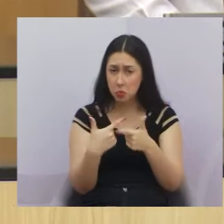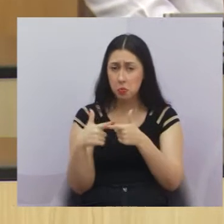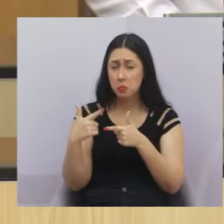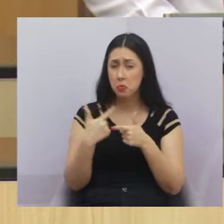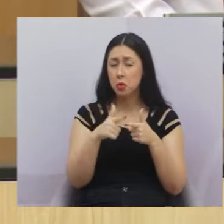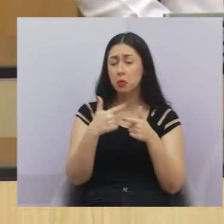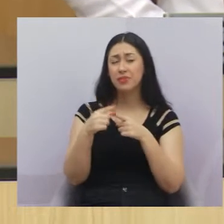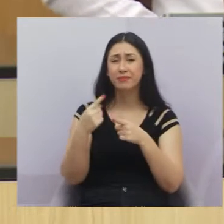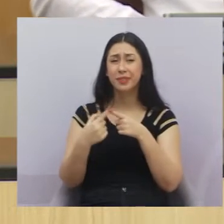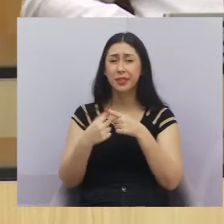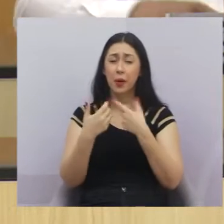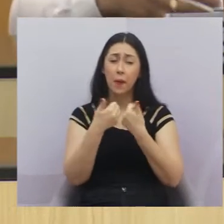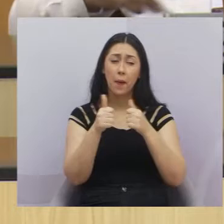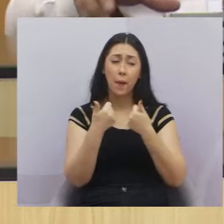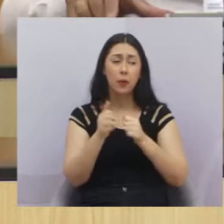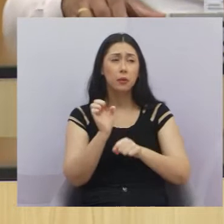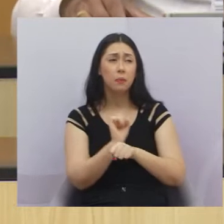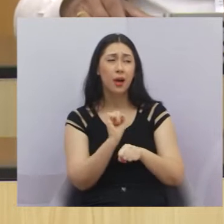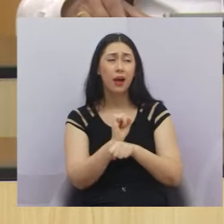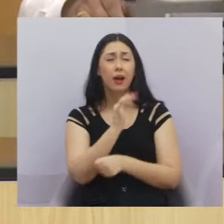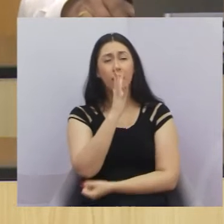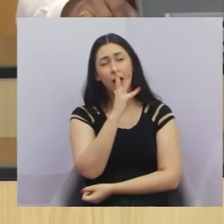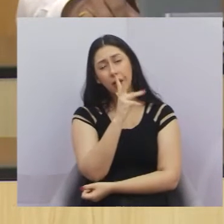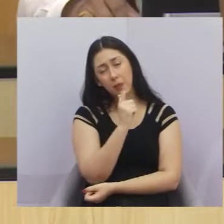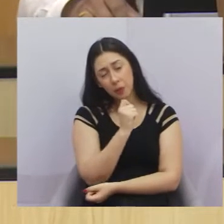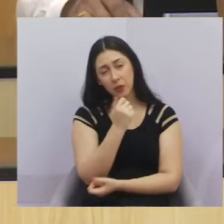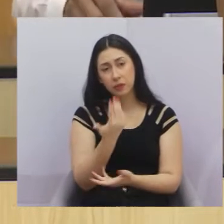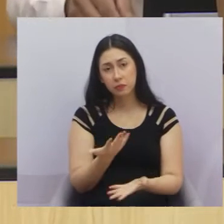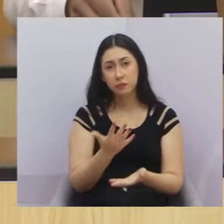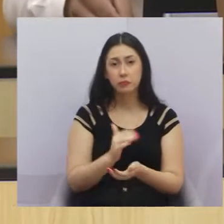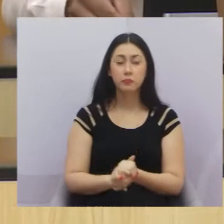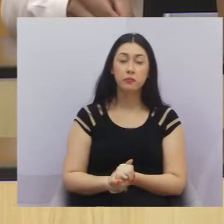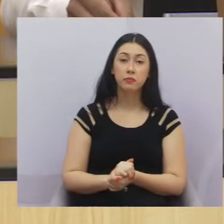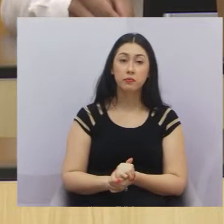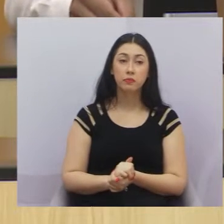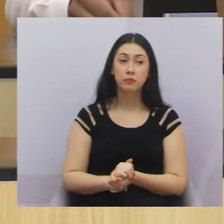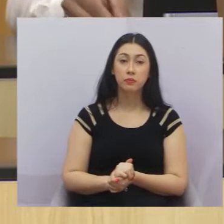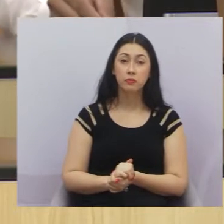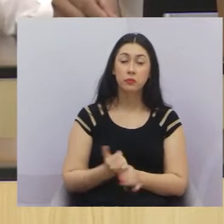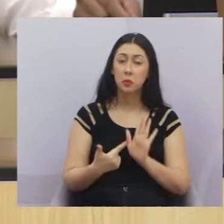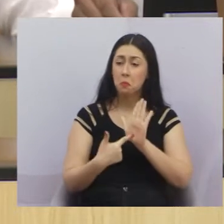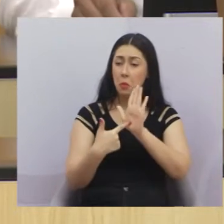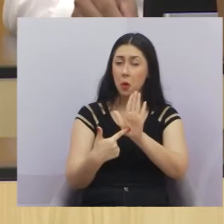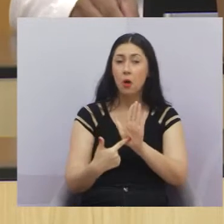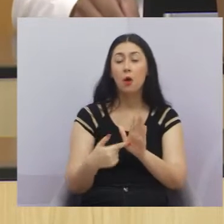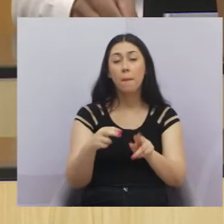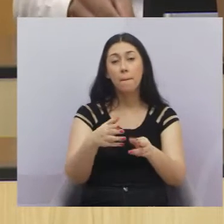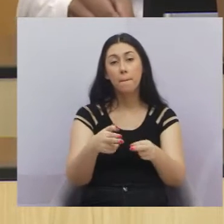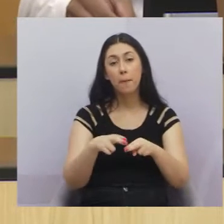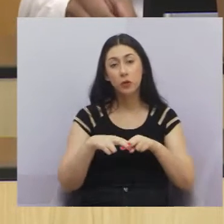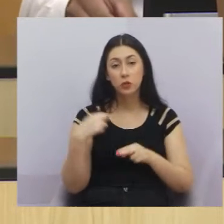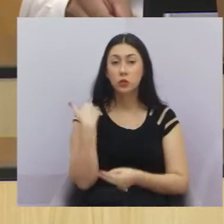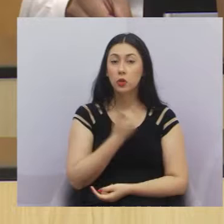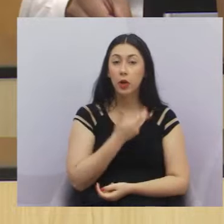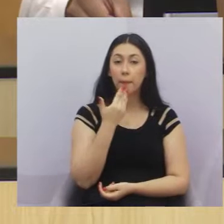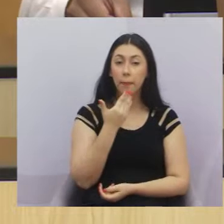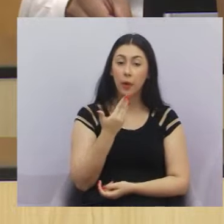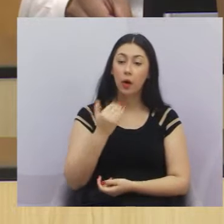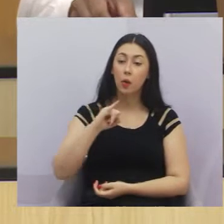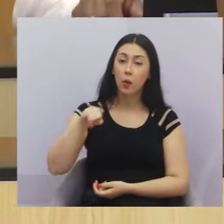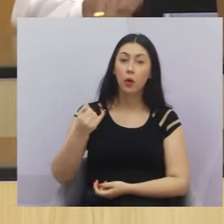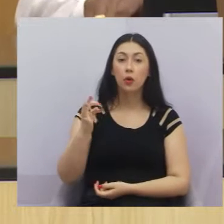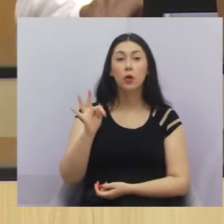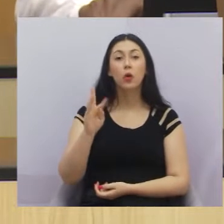à demora por ônibus aos finais de semana. Diante do exposto, solicitamos à empresa JTU